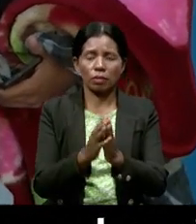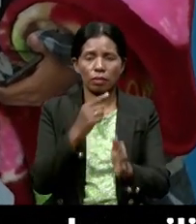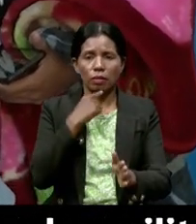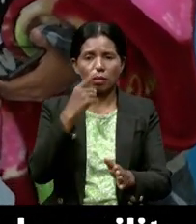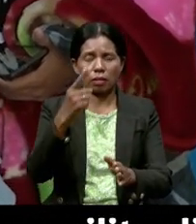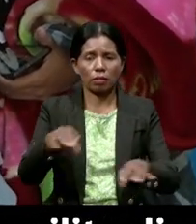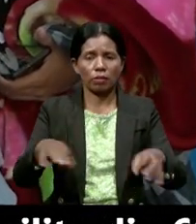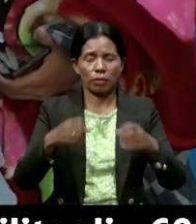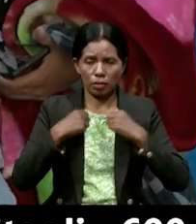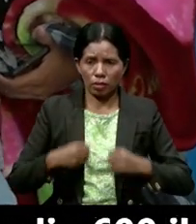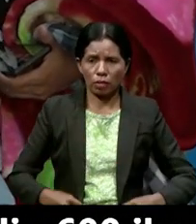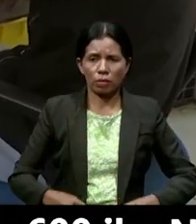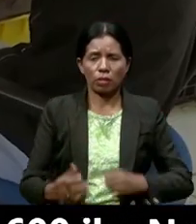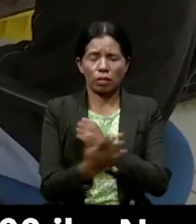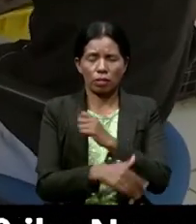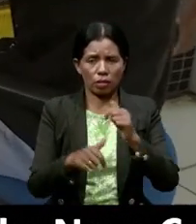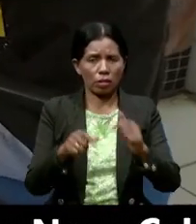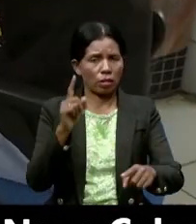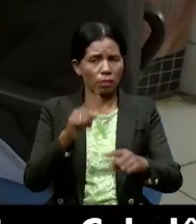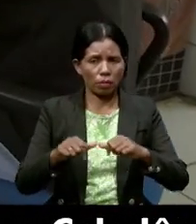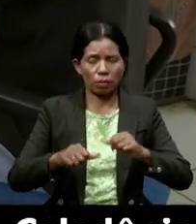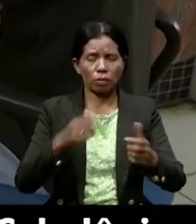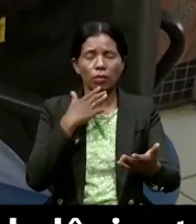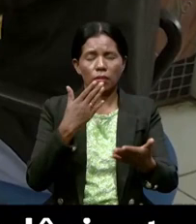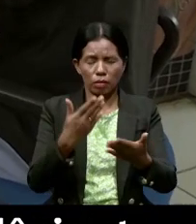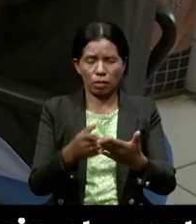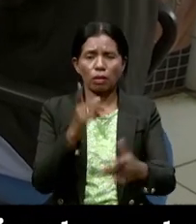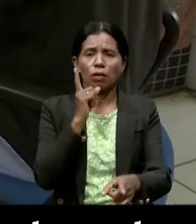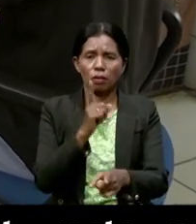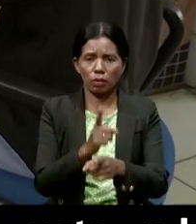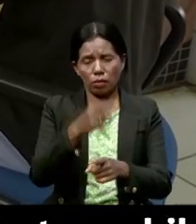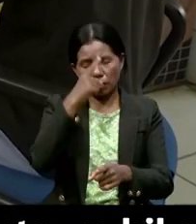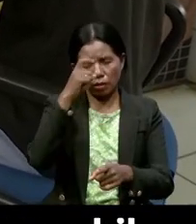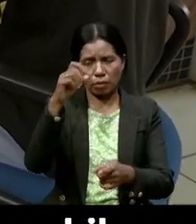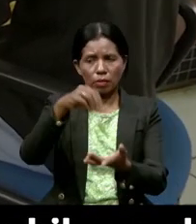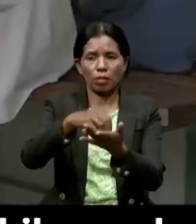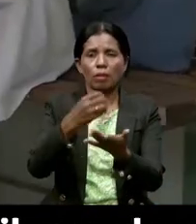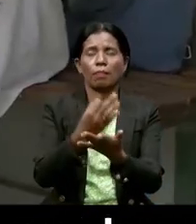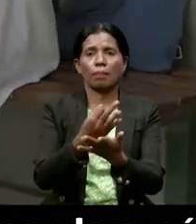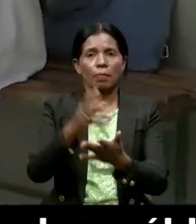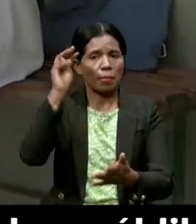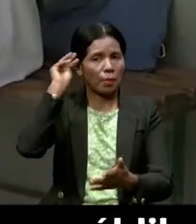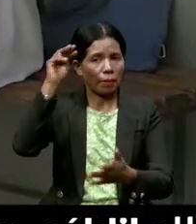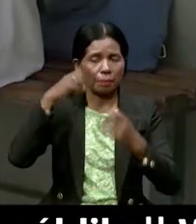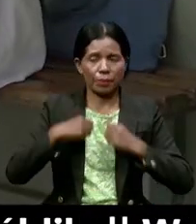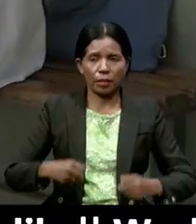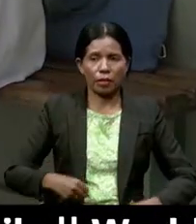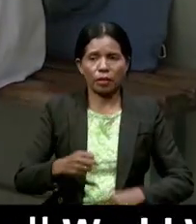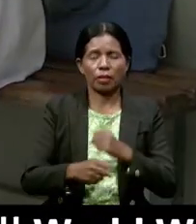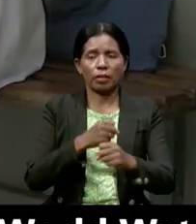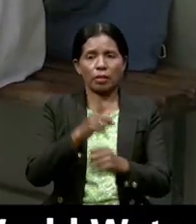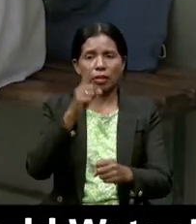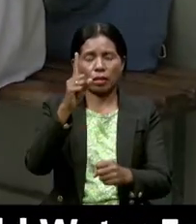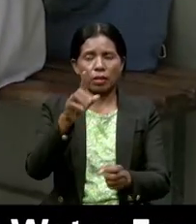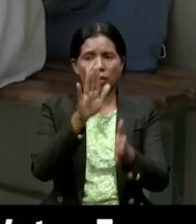questiona o sistema de saúde e Railaran, labela lá o dia que não é efetivo, também a locação no orçamento do Ministério de Saúde cada tinan,